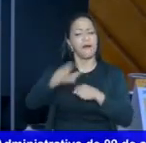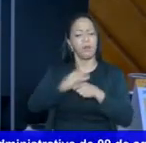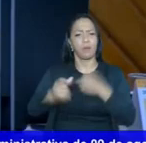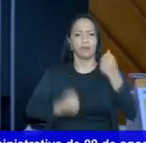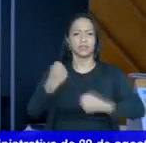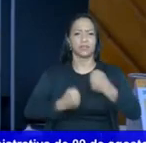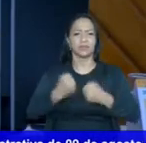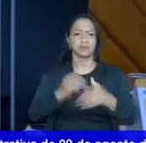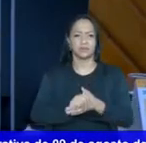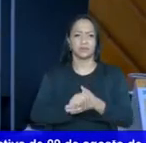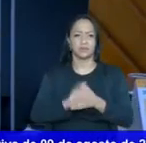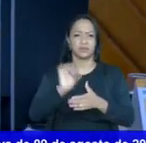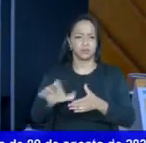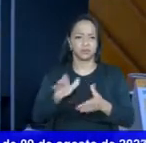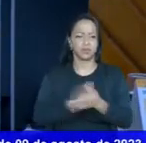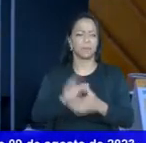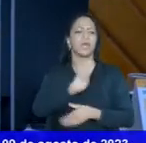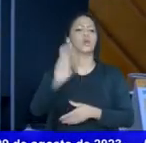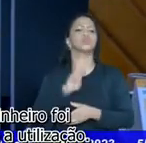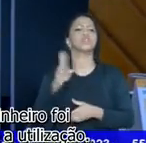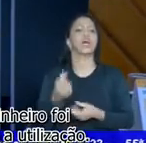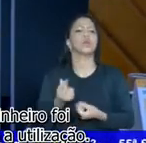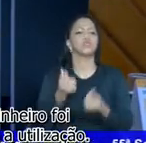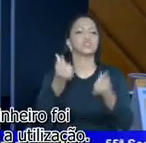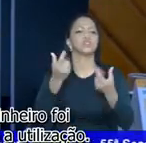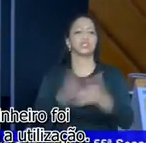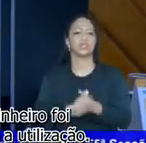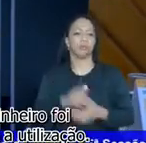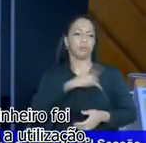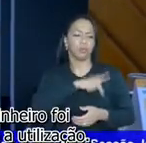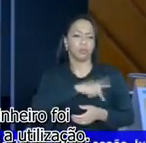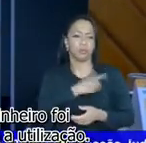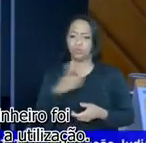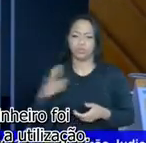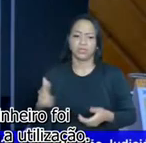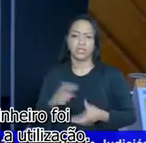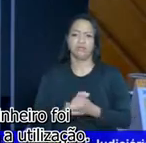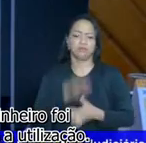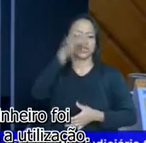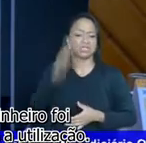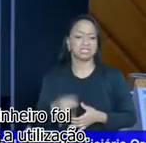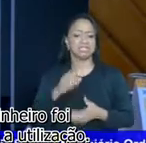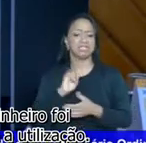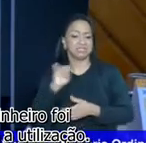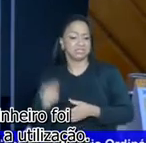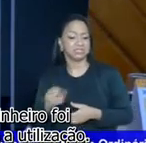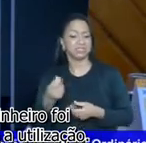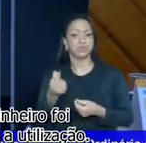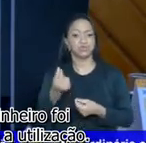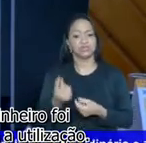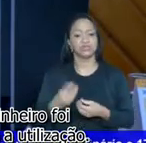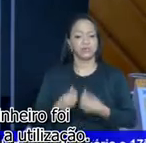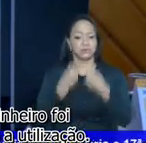apenas serviu para uma lavagem de dinheiro? Eu não tenho certeza disso. Não tenho como afirmar se o dinheiro foi passado